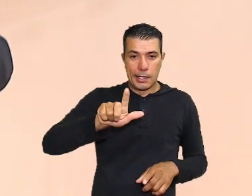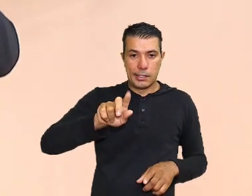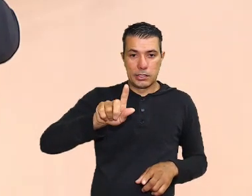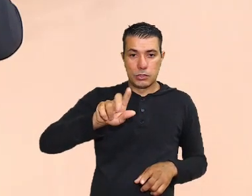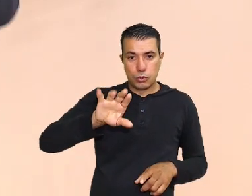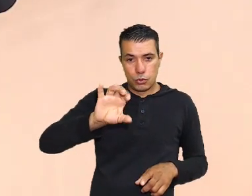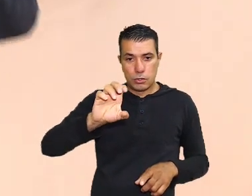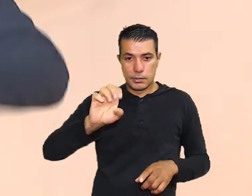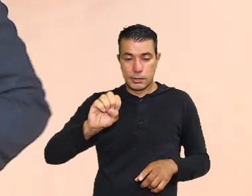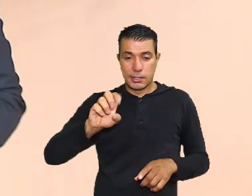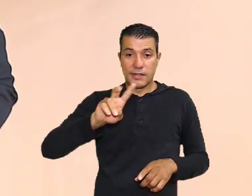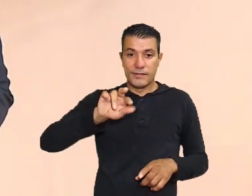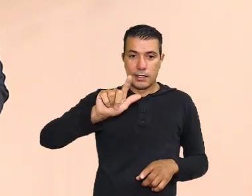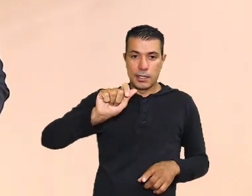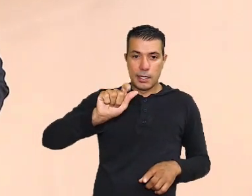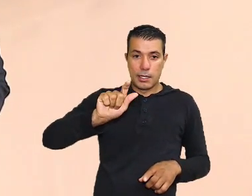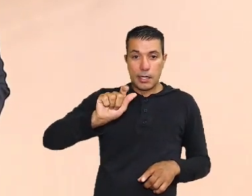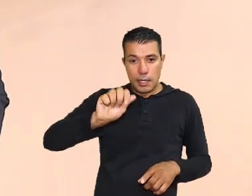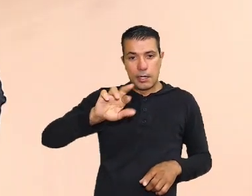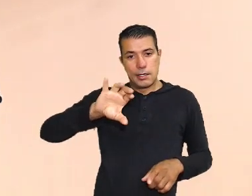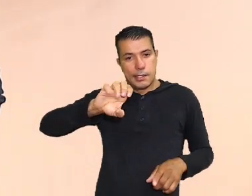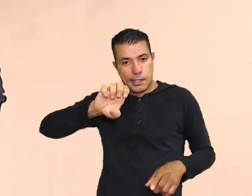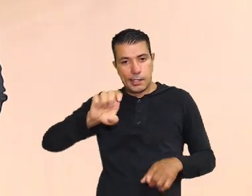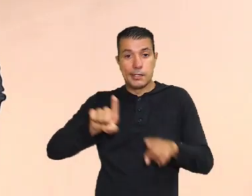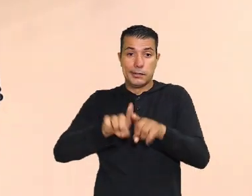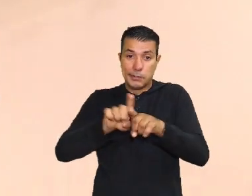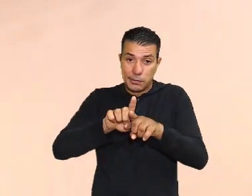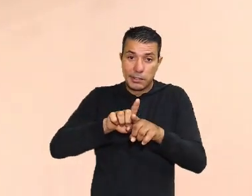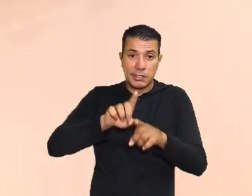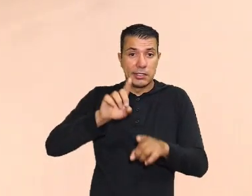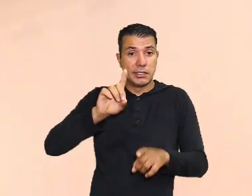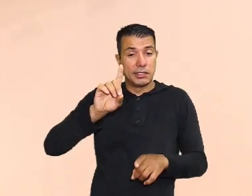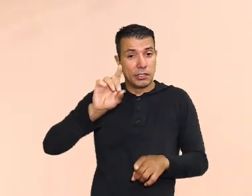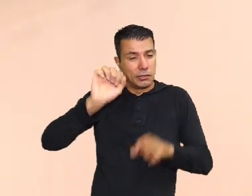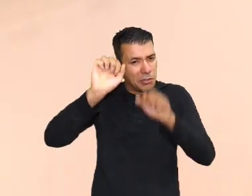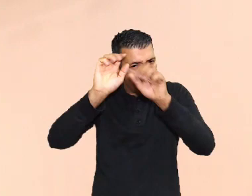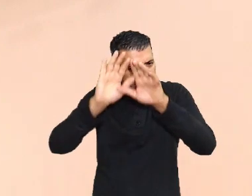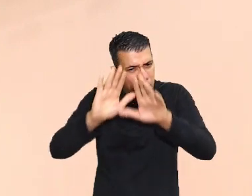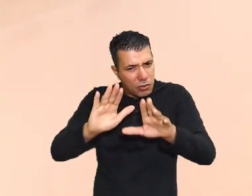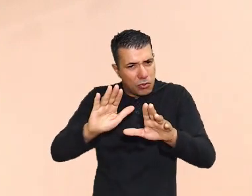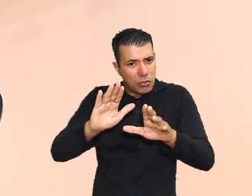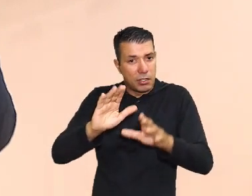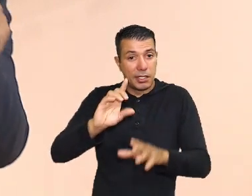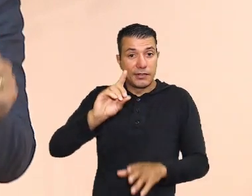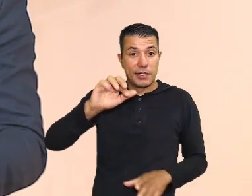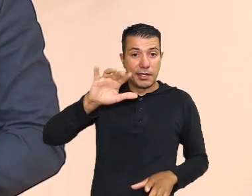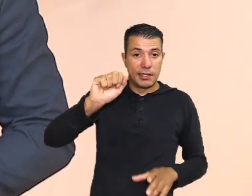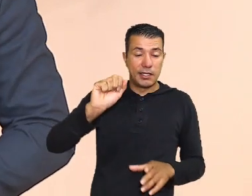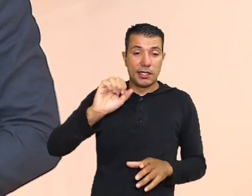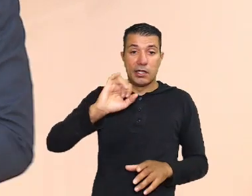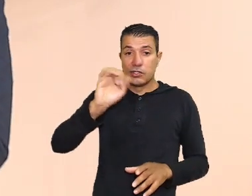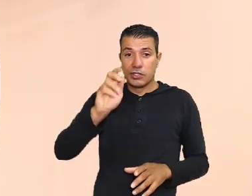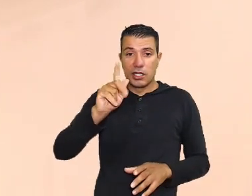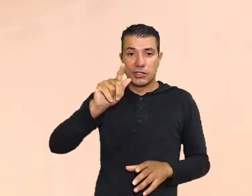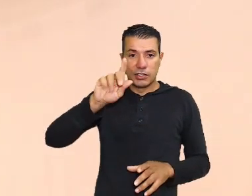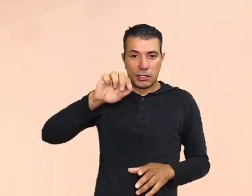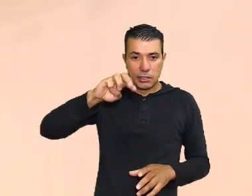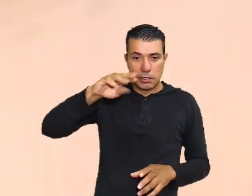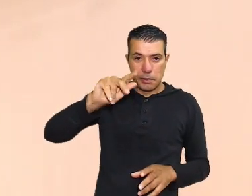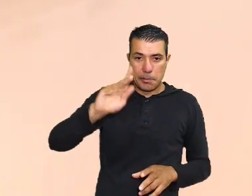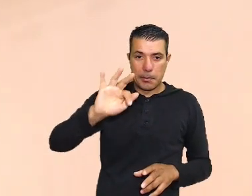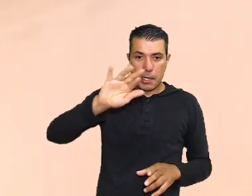Adriana da Vila Ré, que Deus possa também abençoar a sua vida. Dene Lobo, do Jardim Brasil,